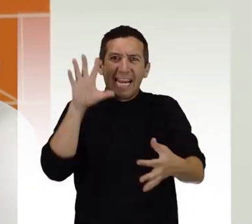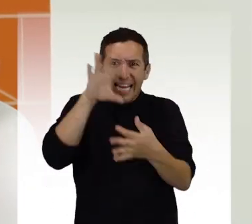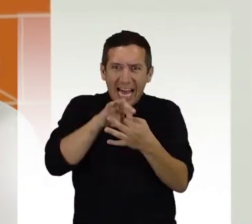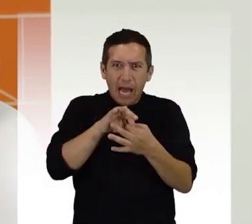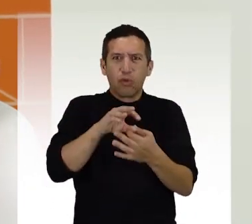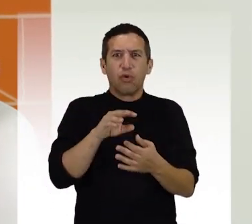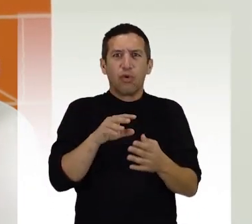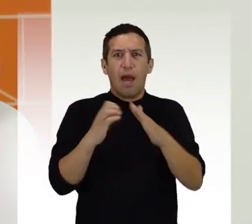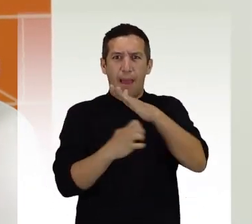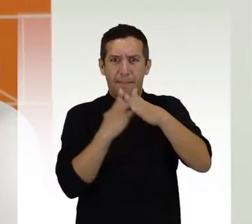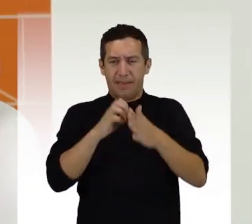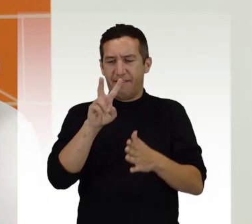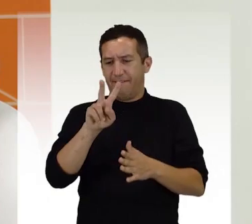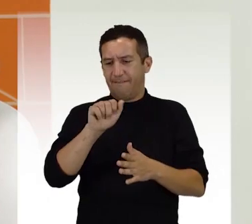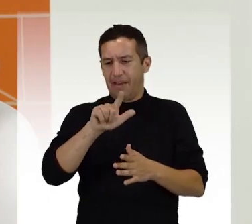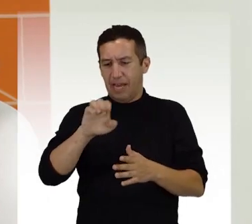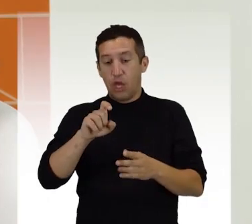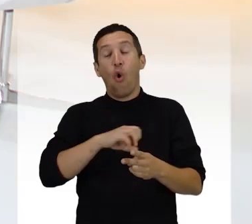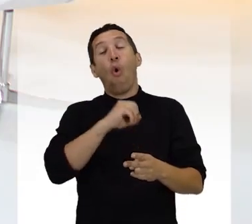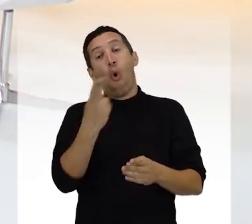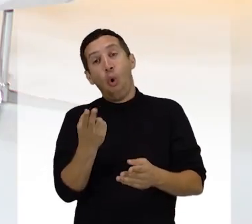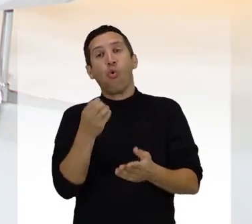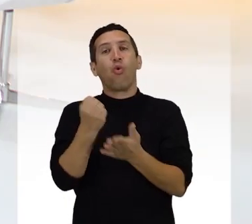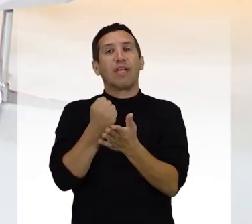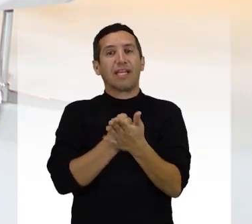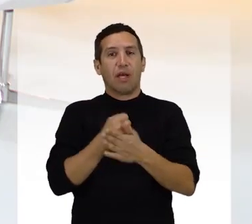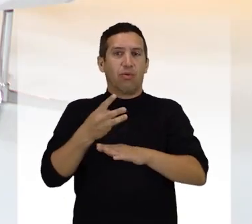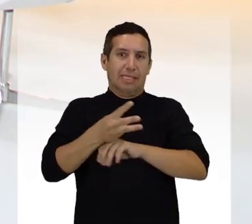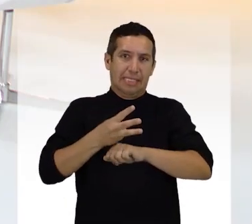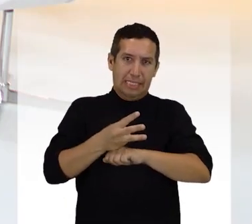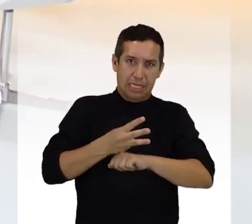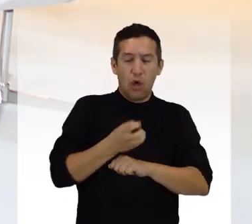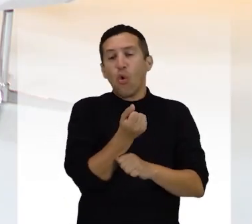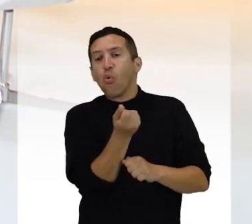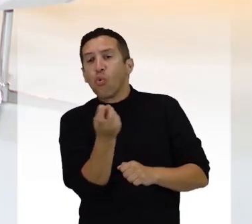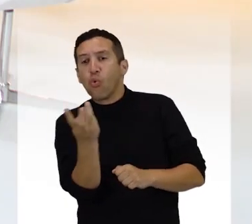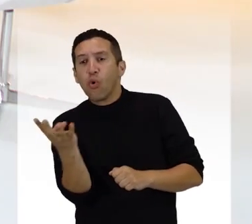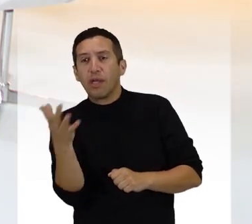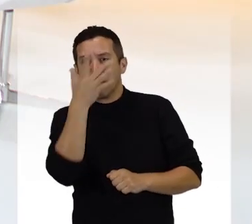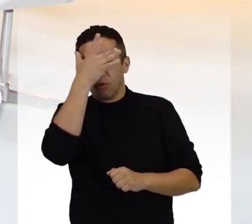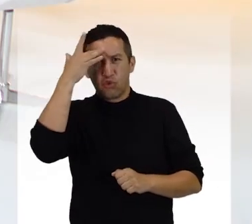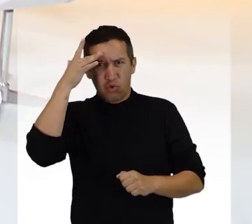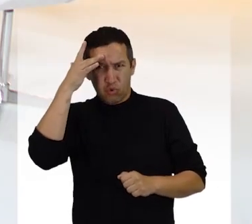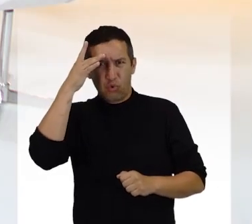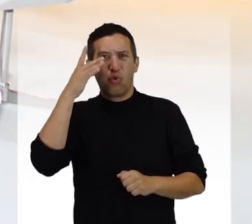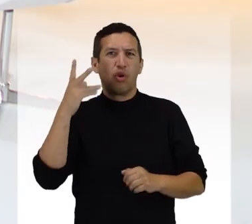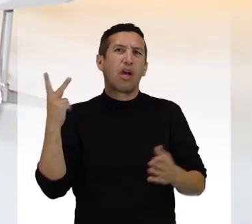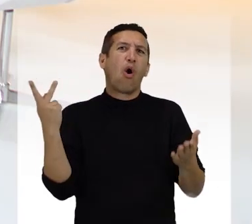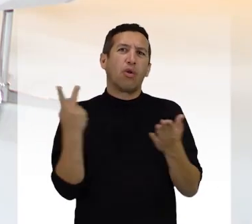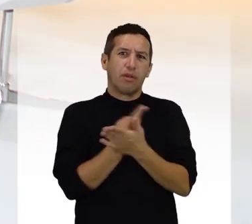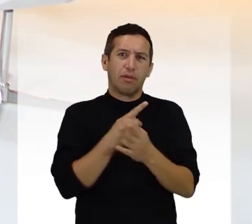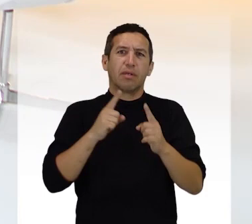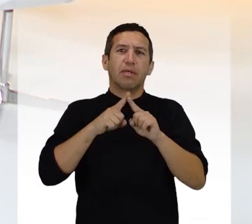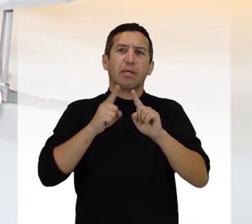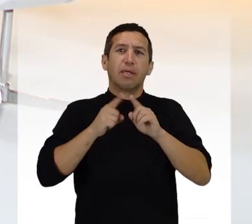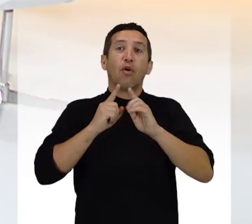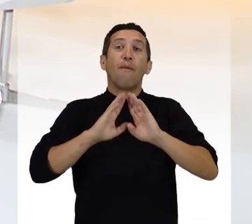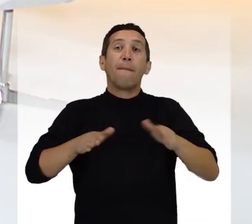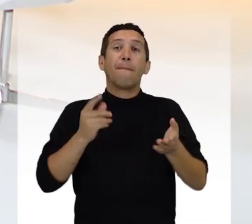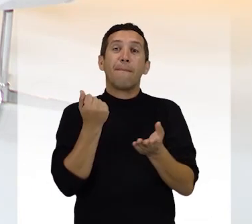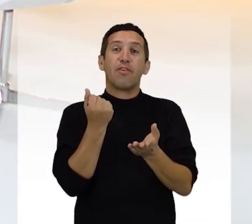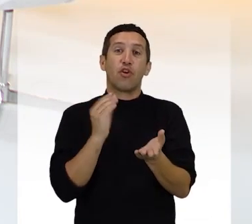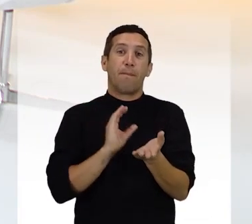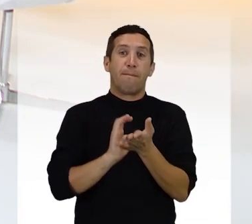se eles eram trabalhadores terceirizados, quantos que seriam impactados pelas indenizações que